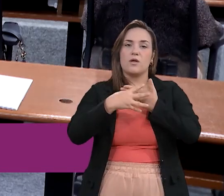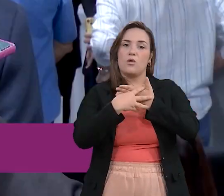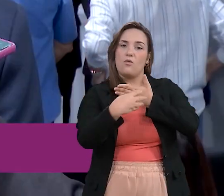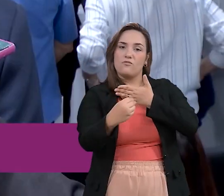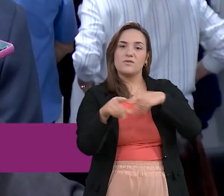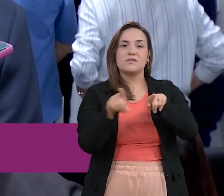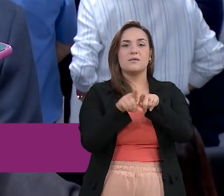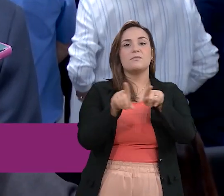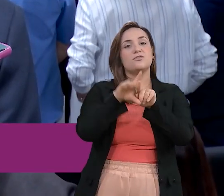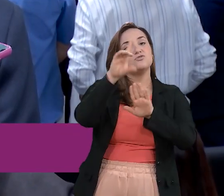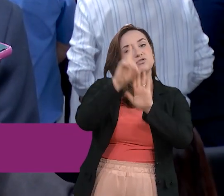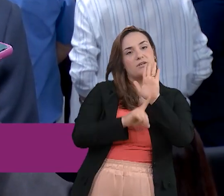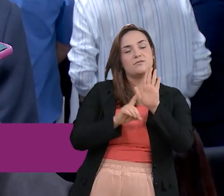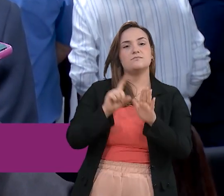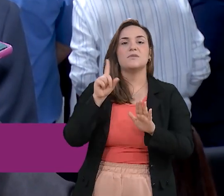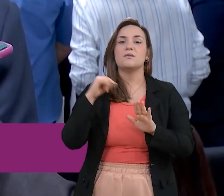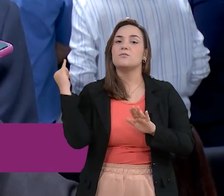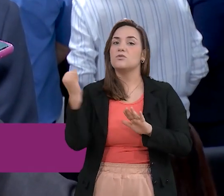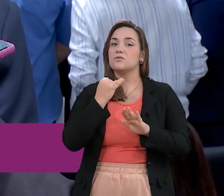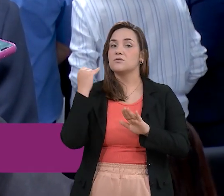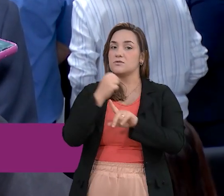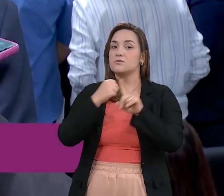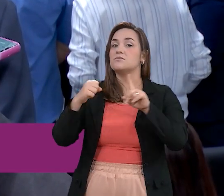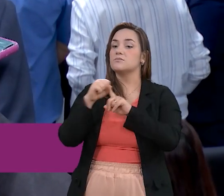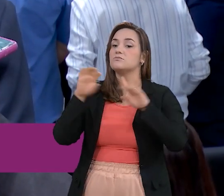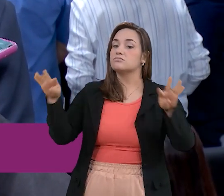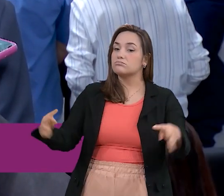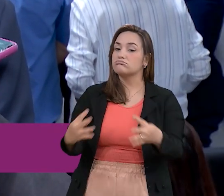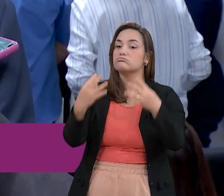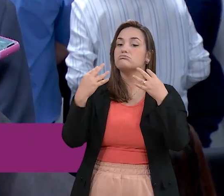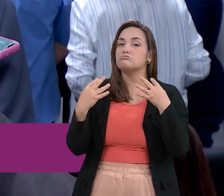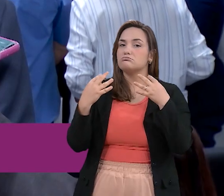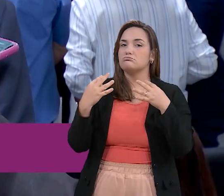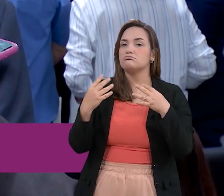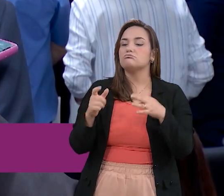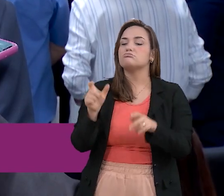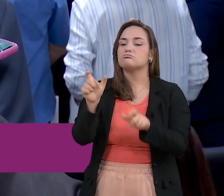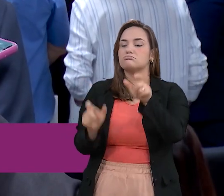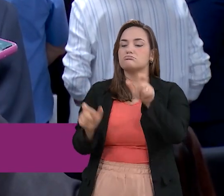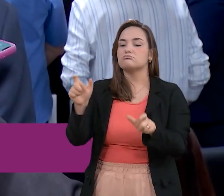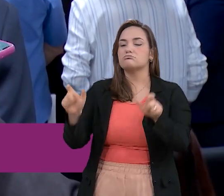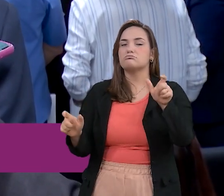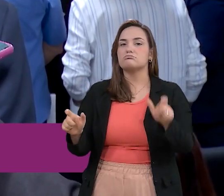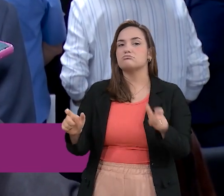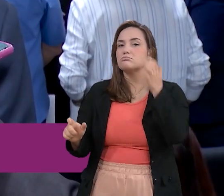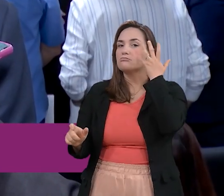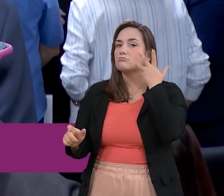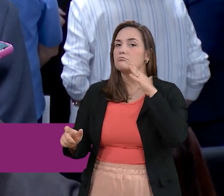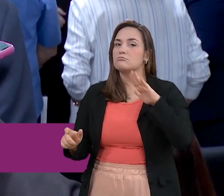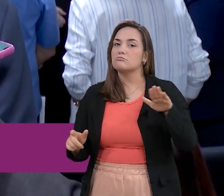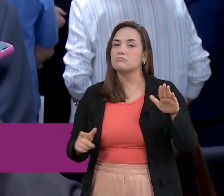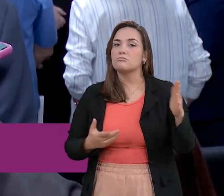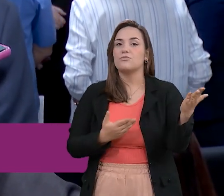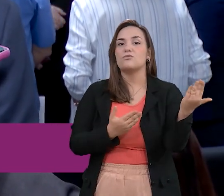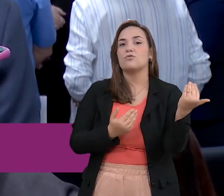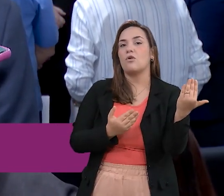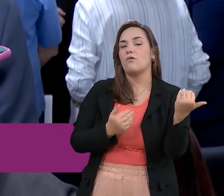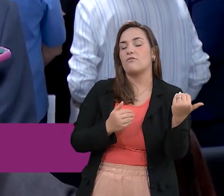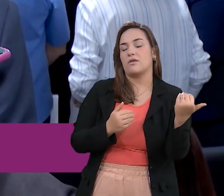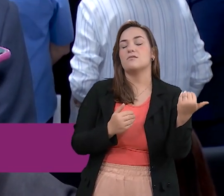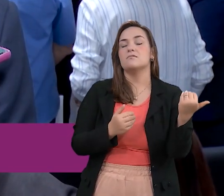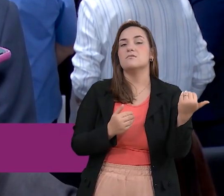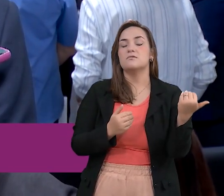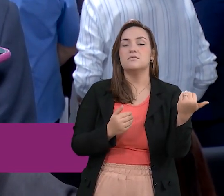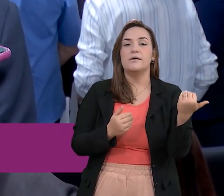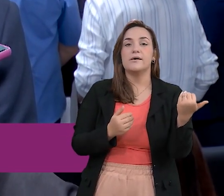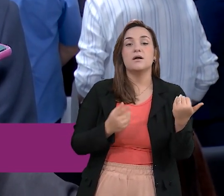direitos é muito importante que a sociedade também preste atenção à situação dessas crianças e adolescentes e